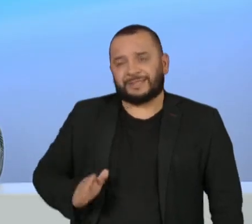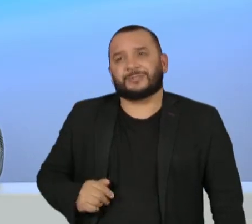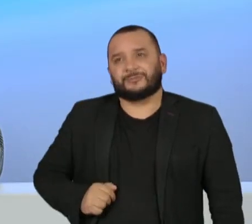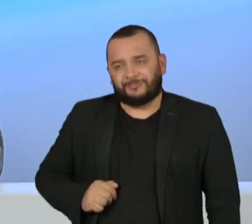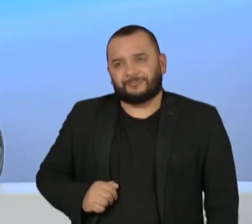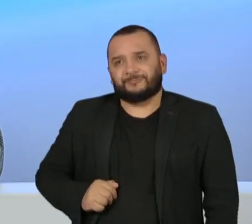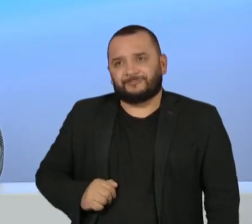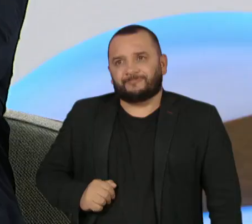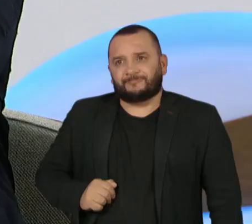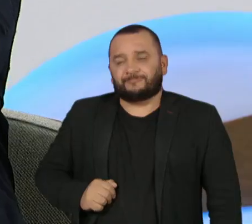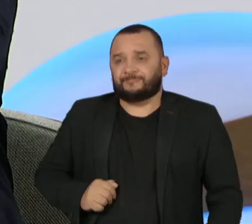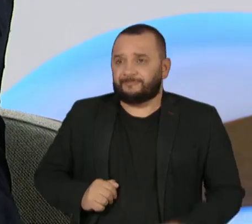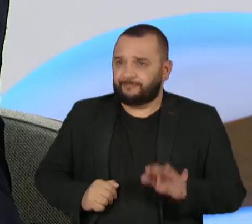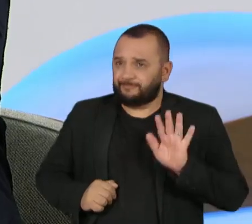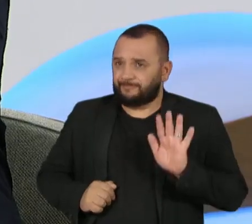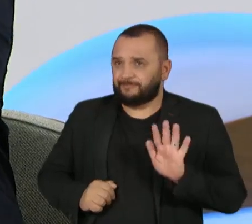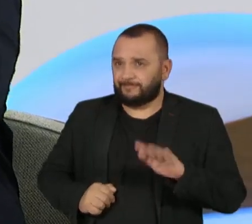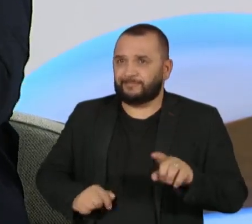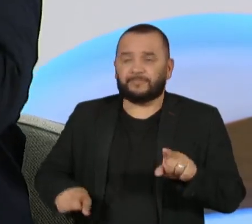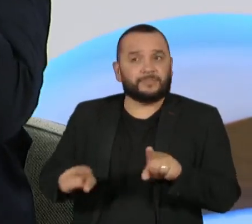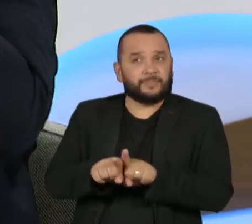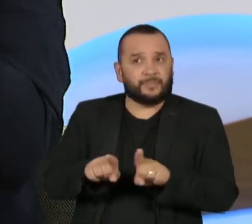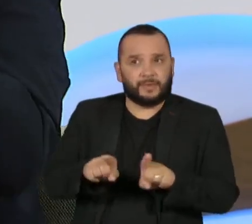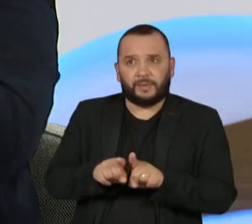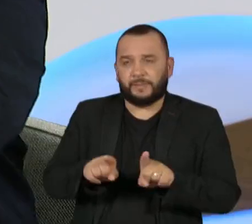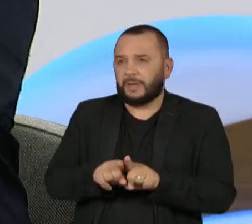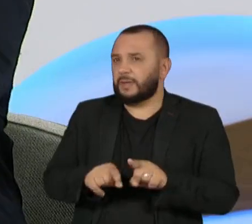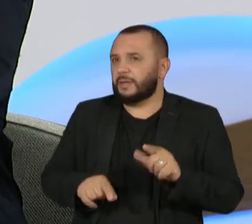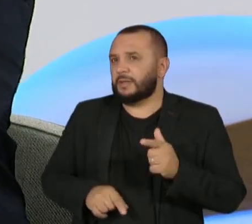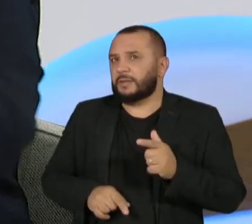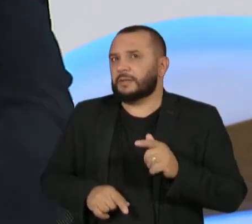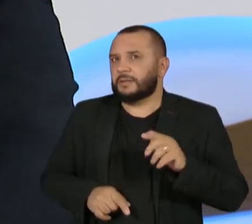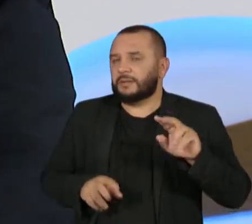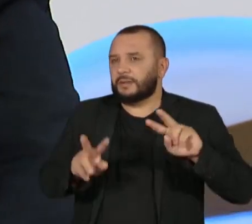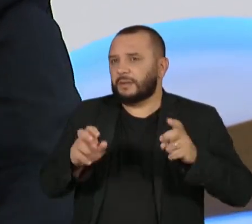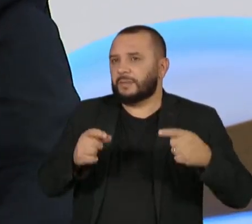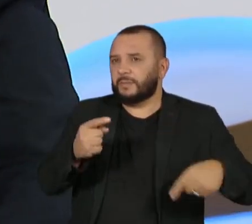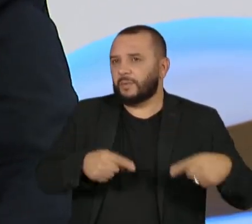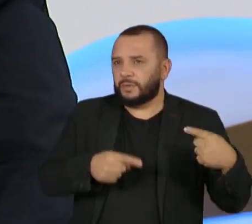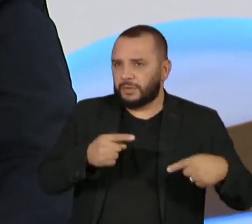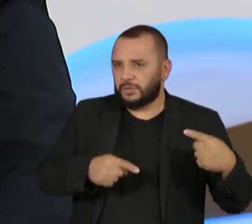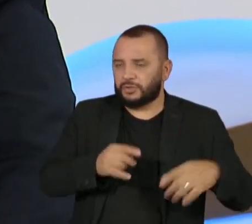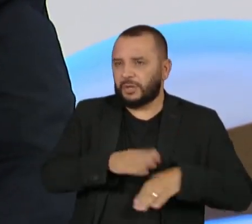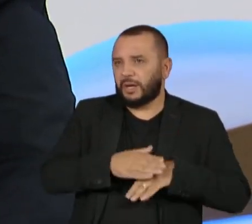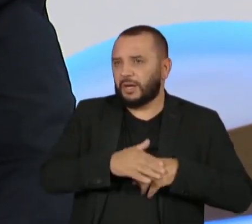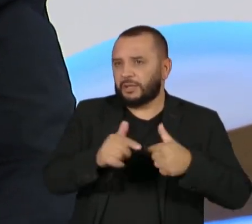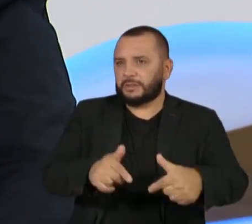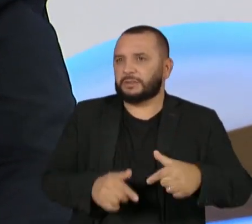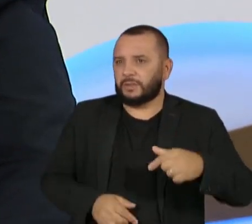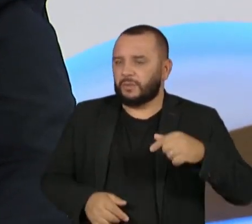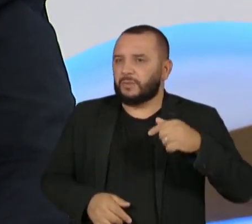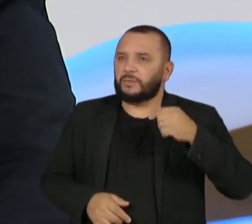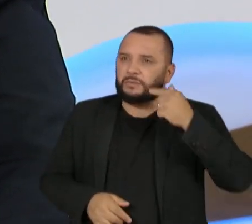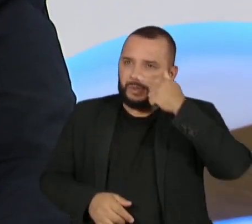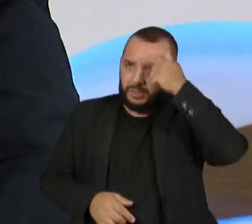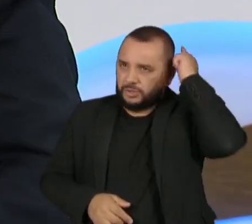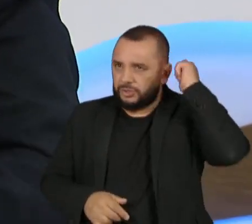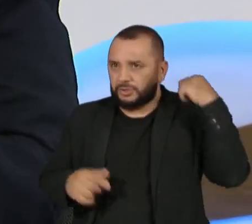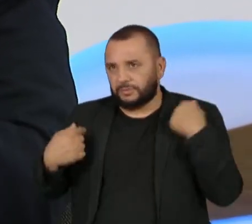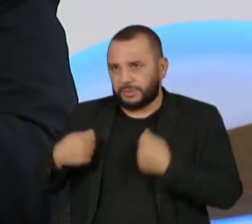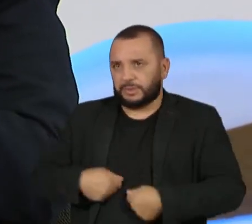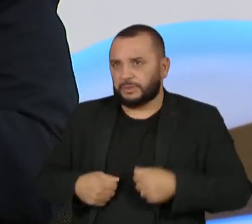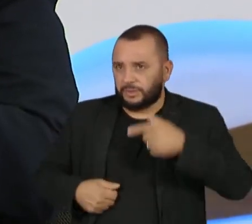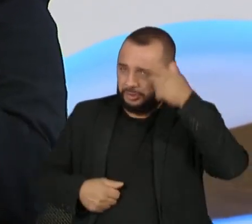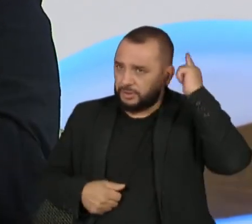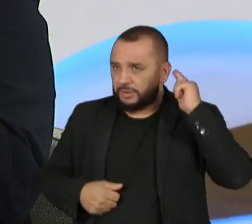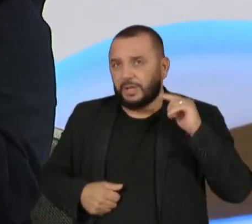políticos. Em relação aos aspectos mais propriamente políticos da atuação do ministro Alexandre,